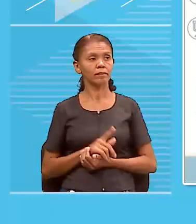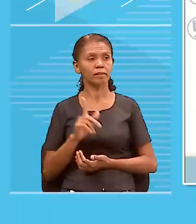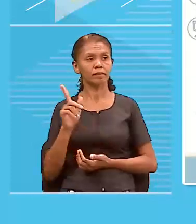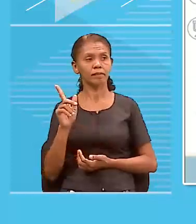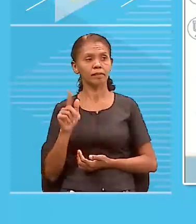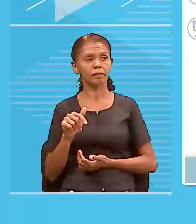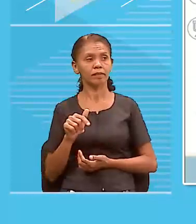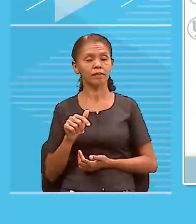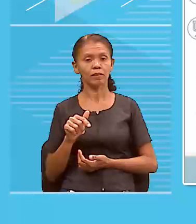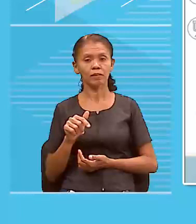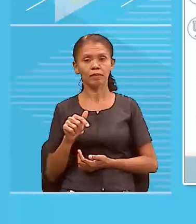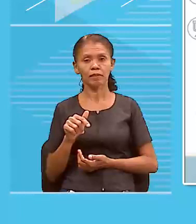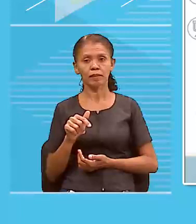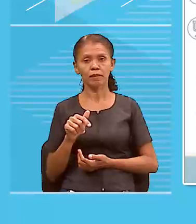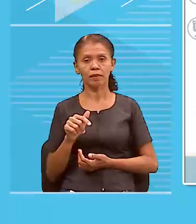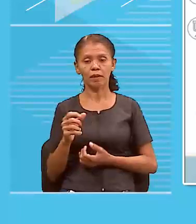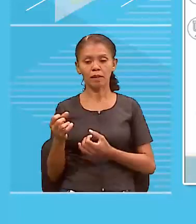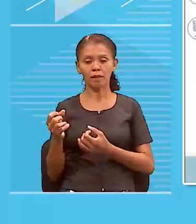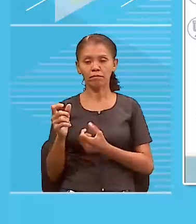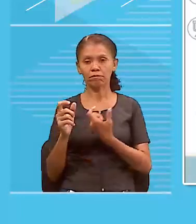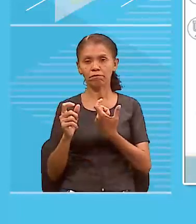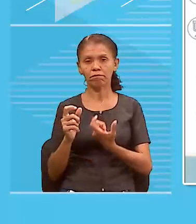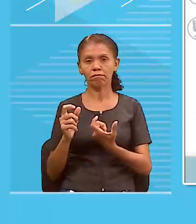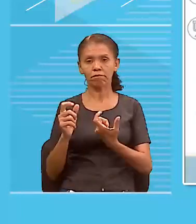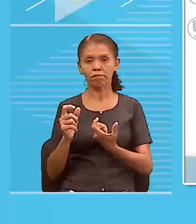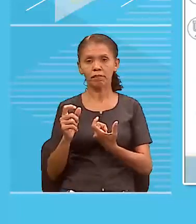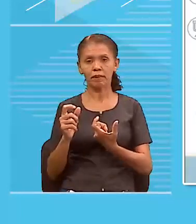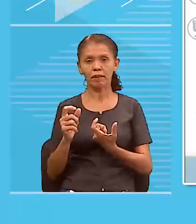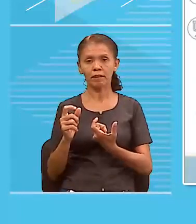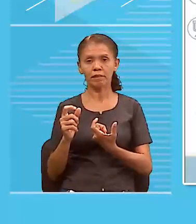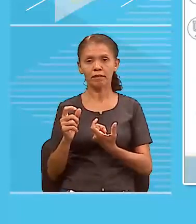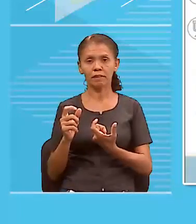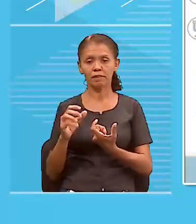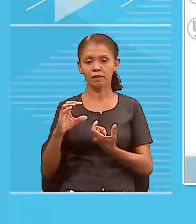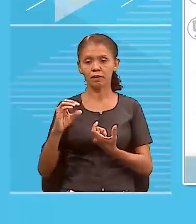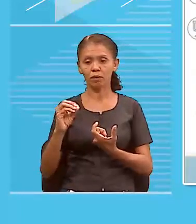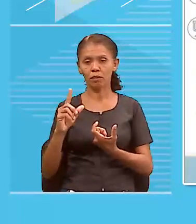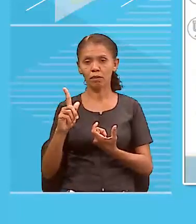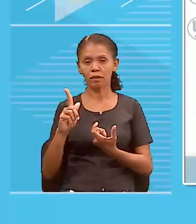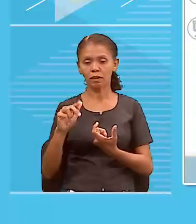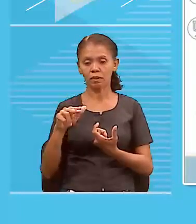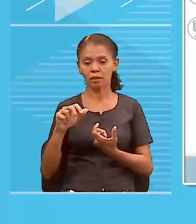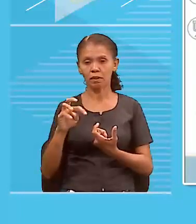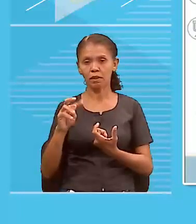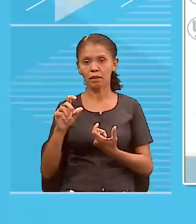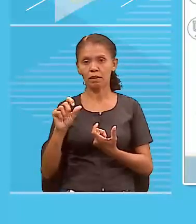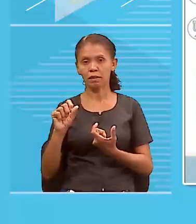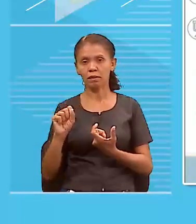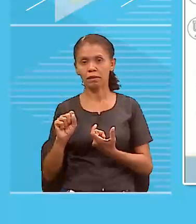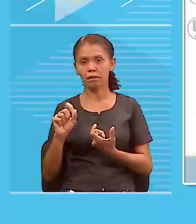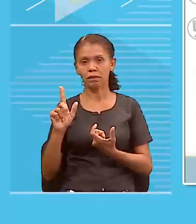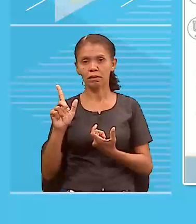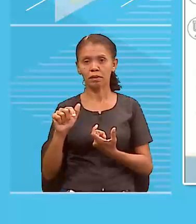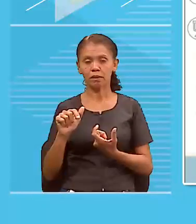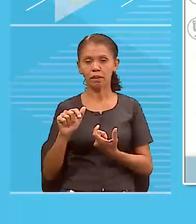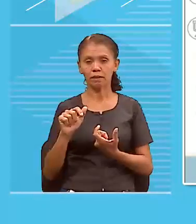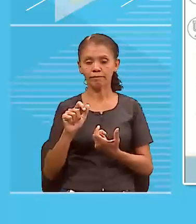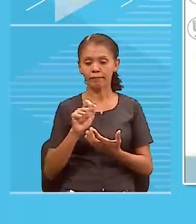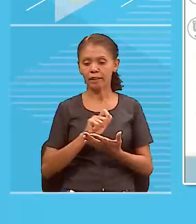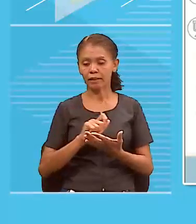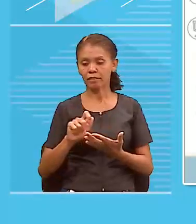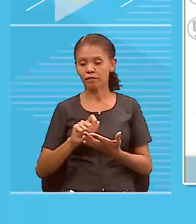as palavras transparentes palavras cognatas palavras que possuem a